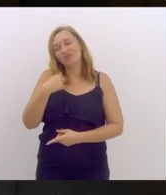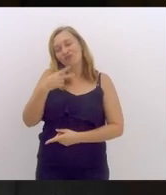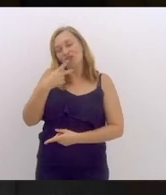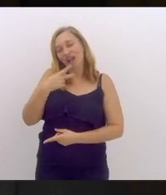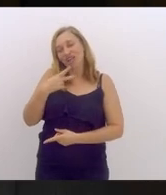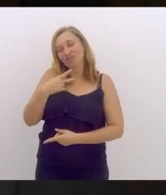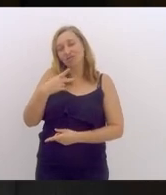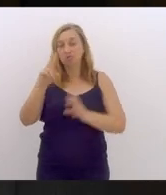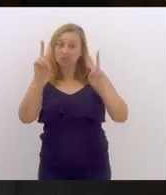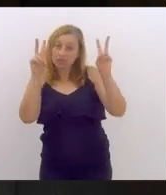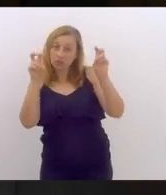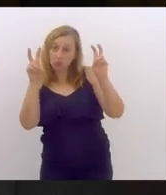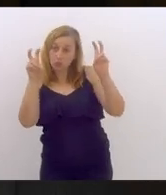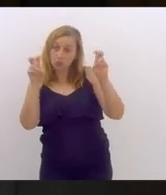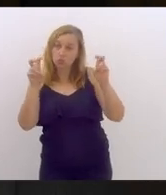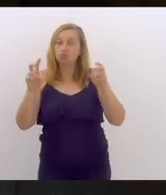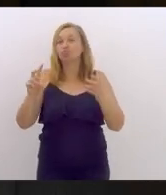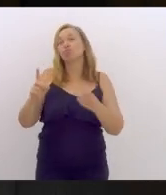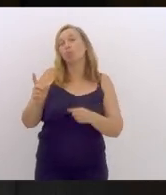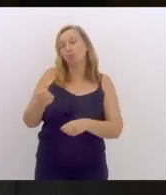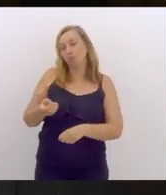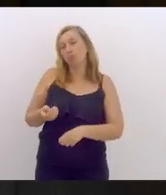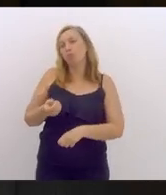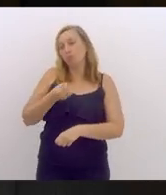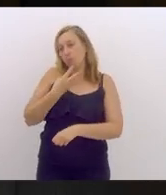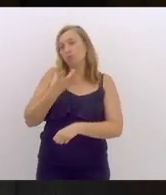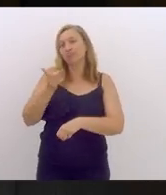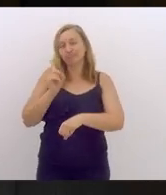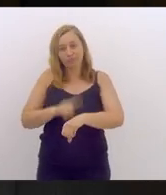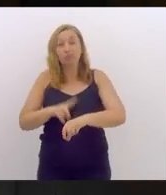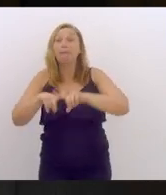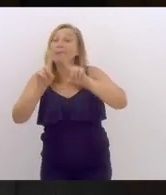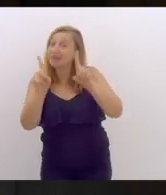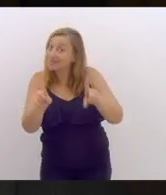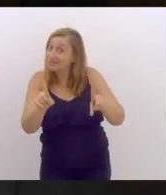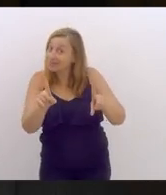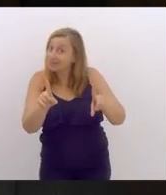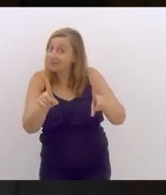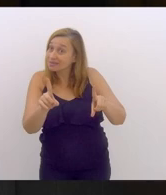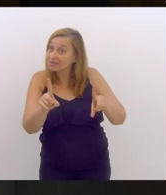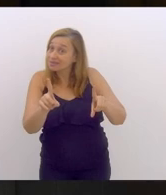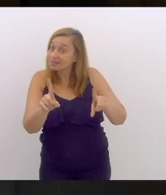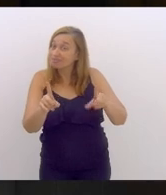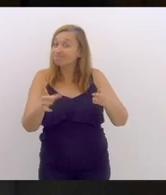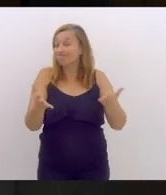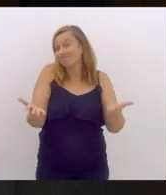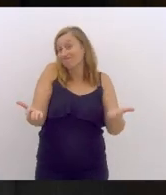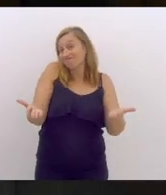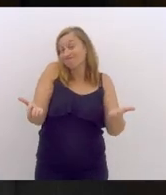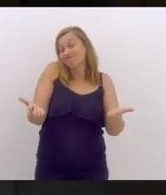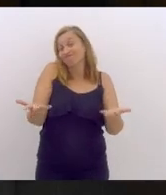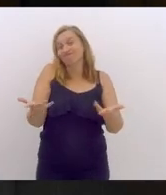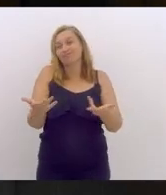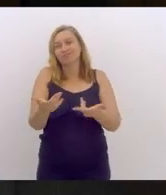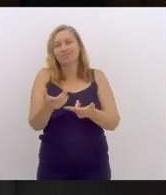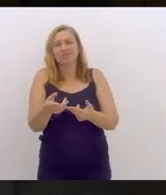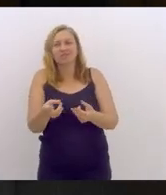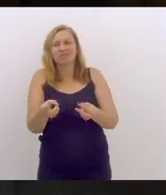isso há algum tempo mas exacerbação política